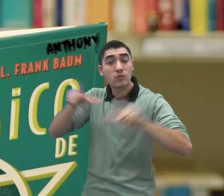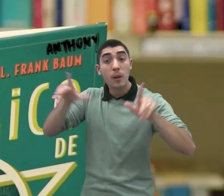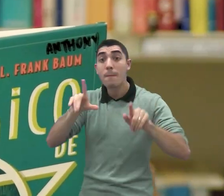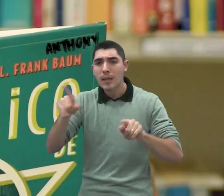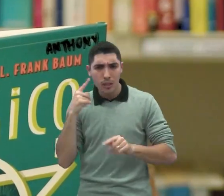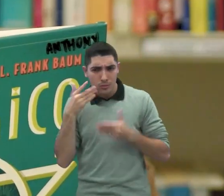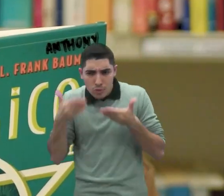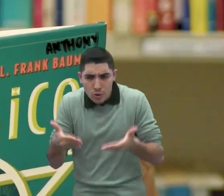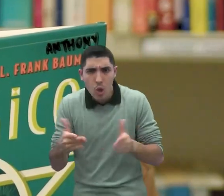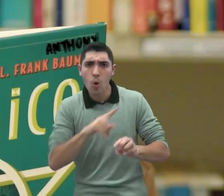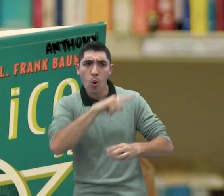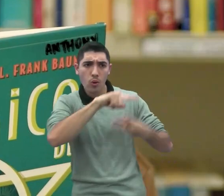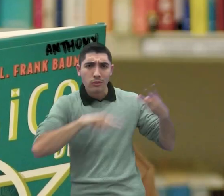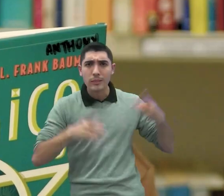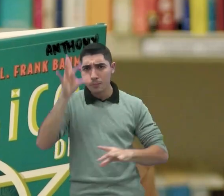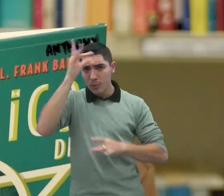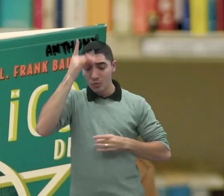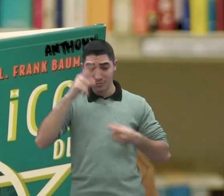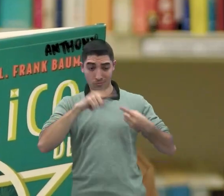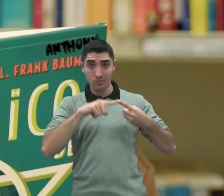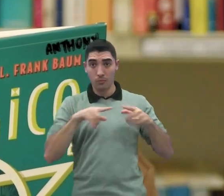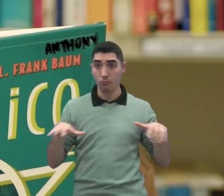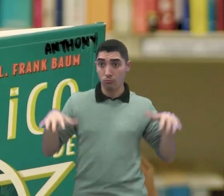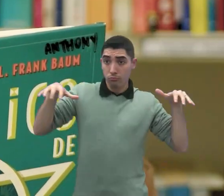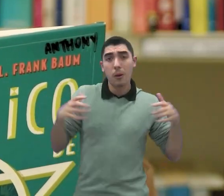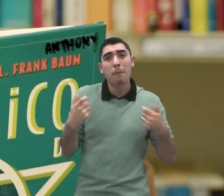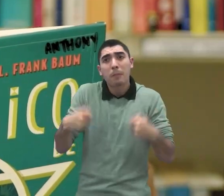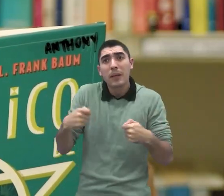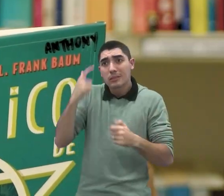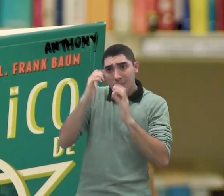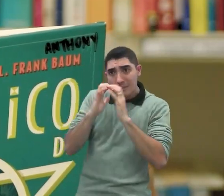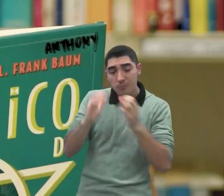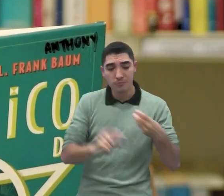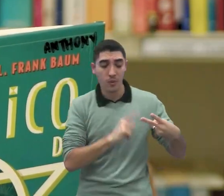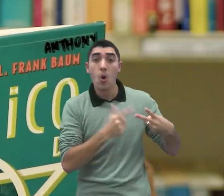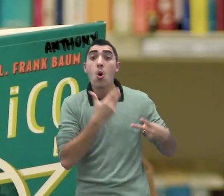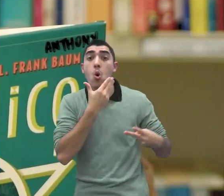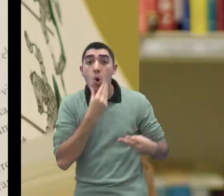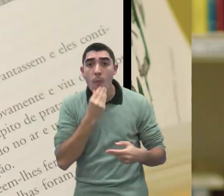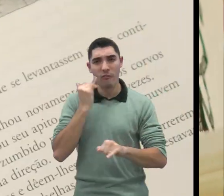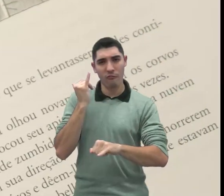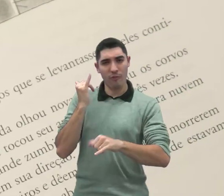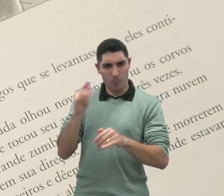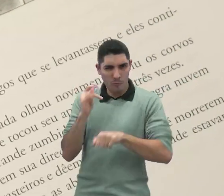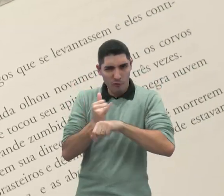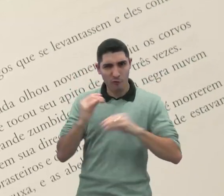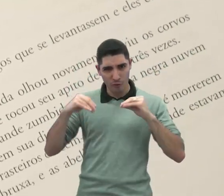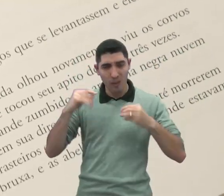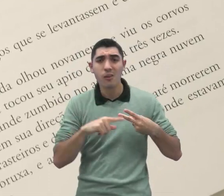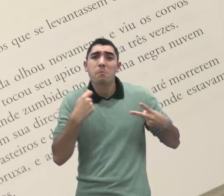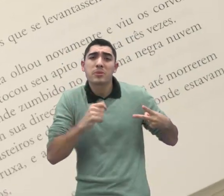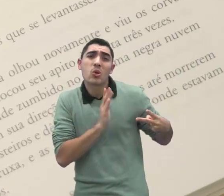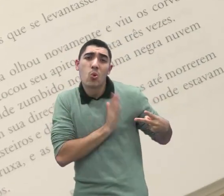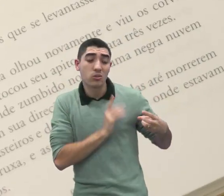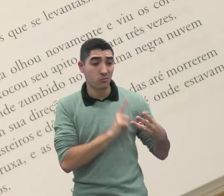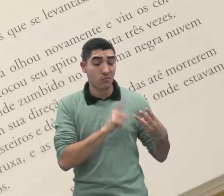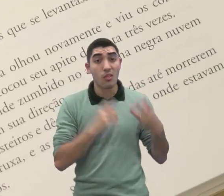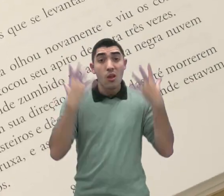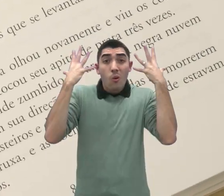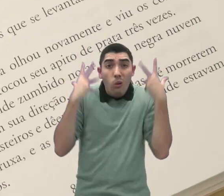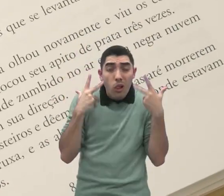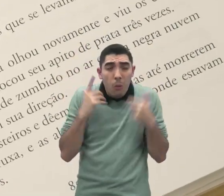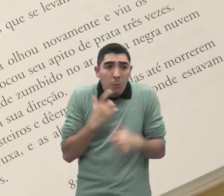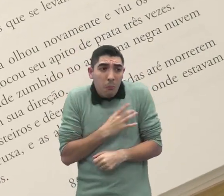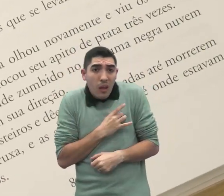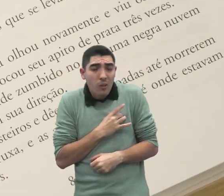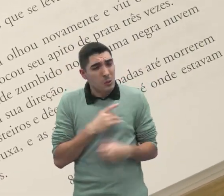personagens inesquecíveis: o Espantalho, que quer um cérebro, o Homem de Lata, que deseja um coração, e o Leão Covarde, que está